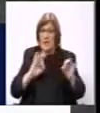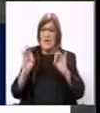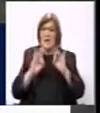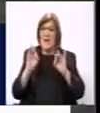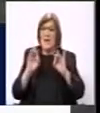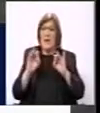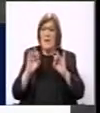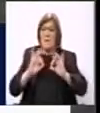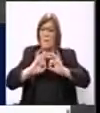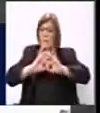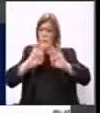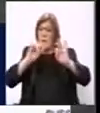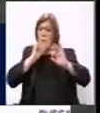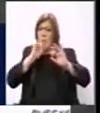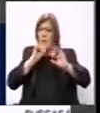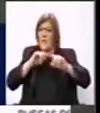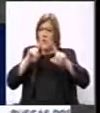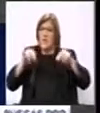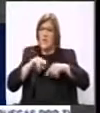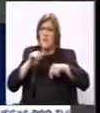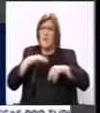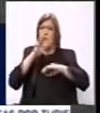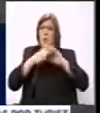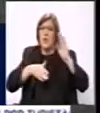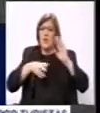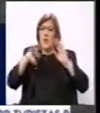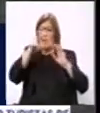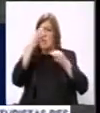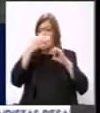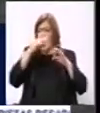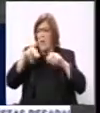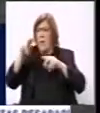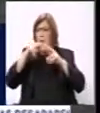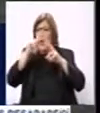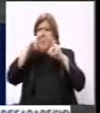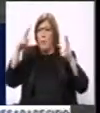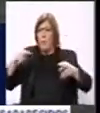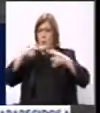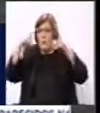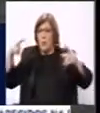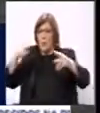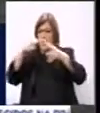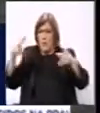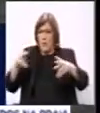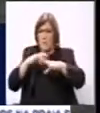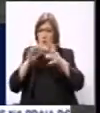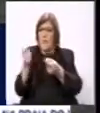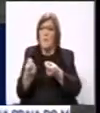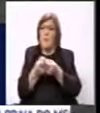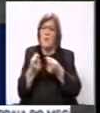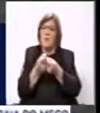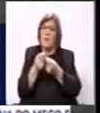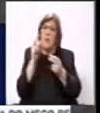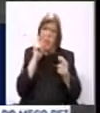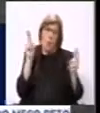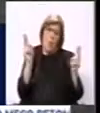talento dos músicos dar espaço e depois o resto acontecer com normalidade eu acho e esta questão das pontes é fundamentalmente aproximar também o